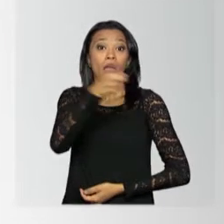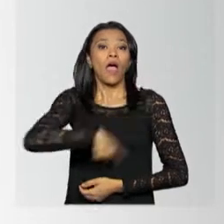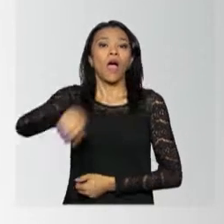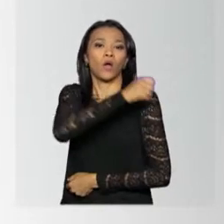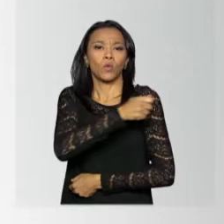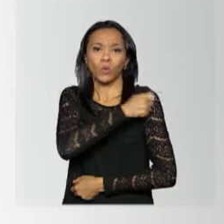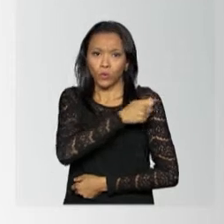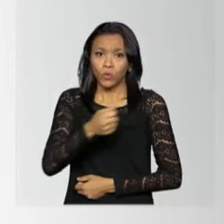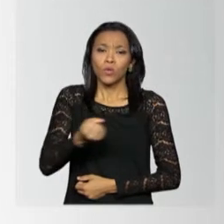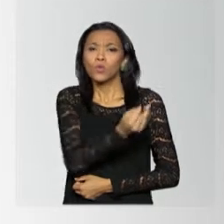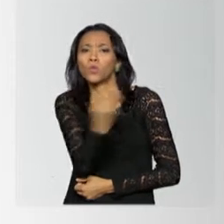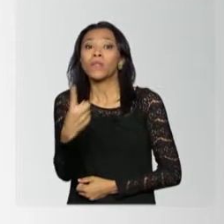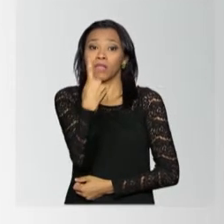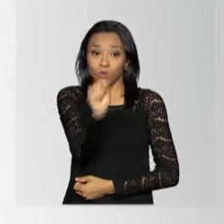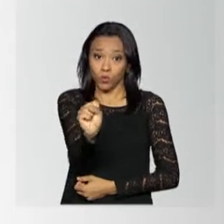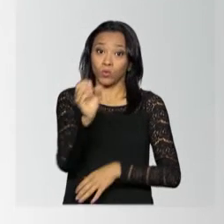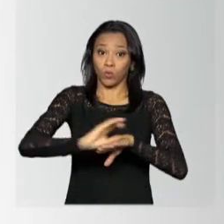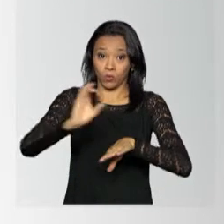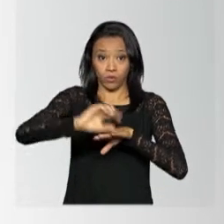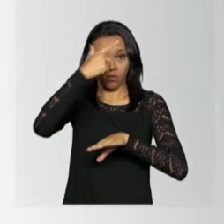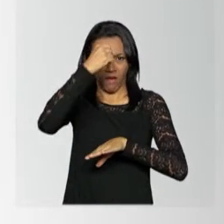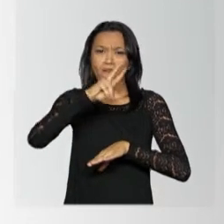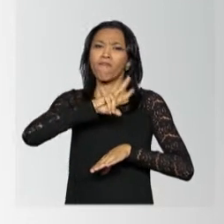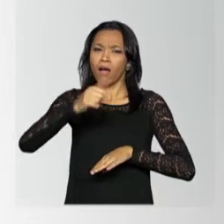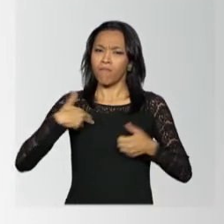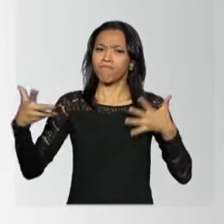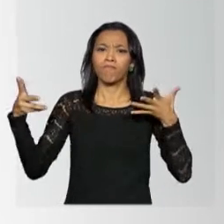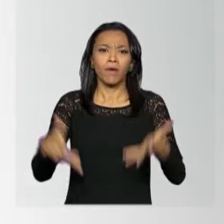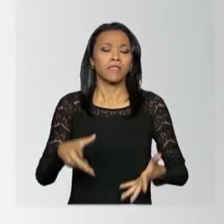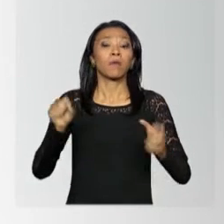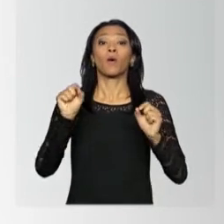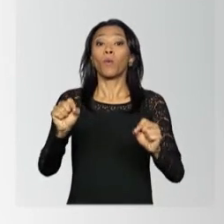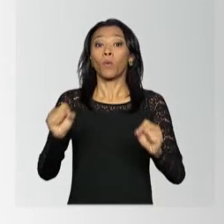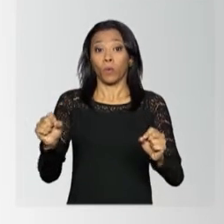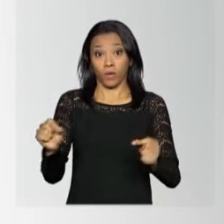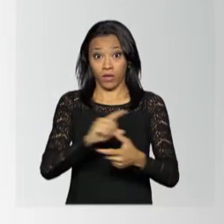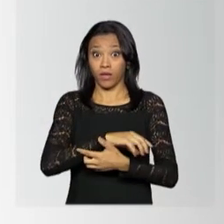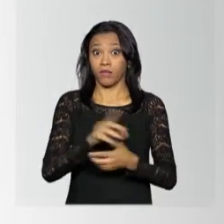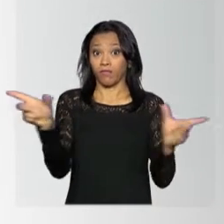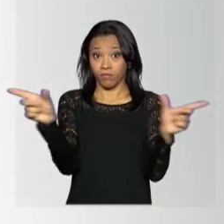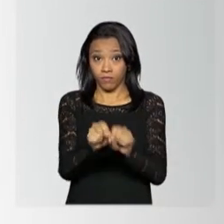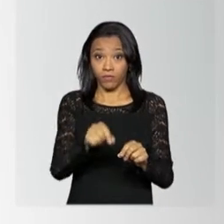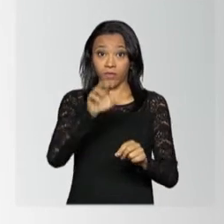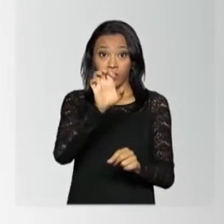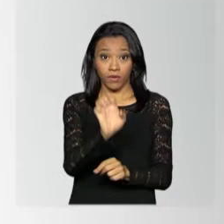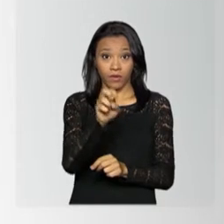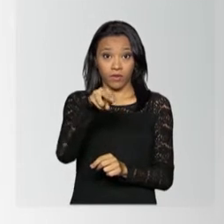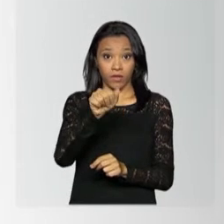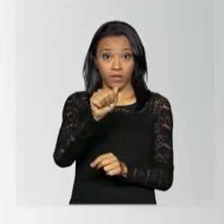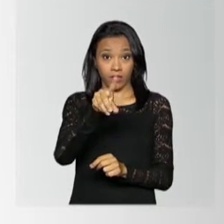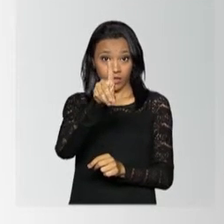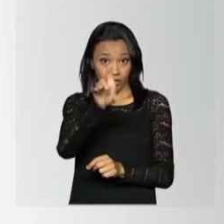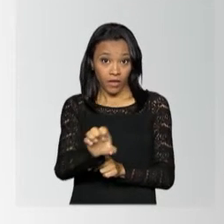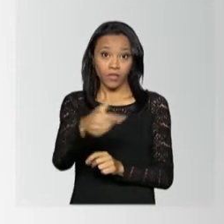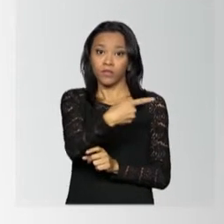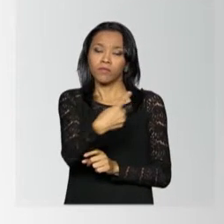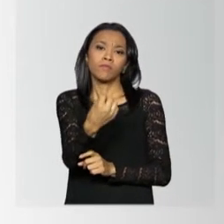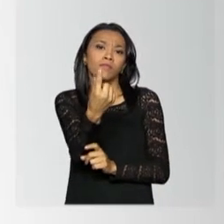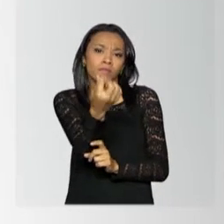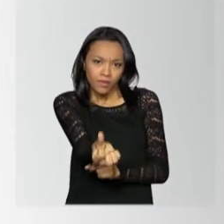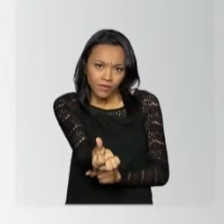alunos de 18 cursos de graduação vão participar do Exame Nacional de Desempenho de Estudantes, o